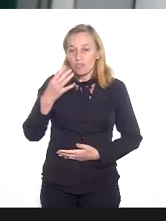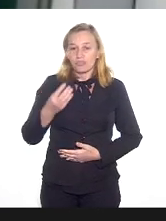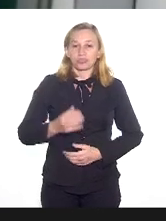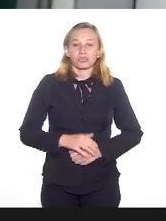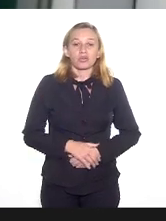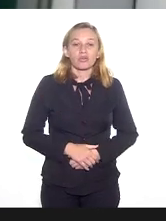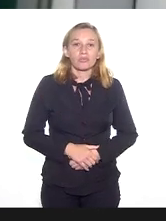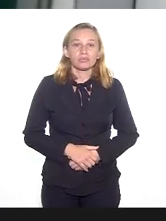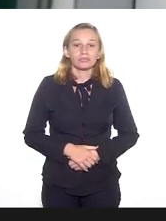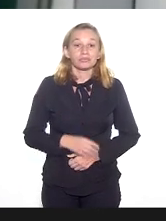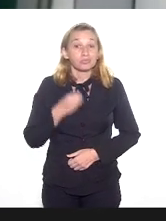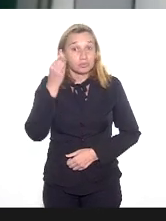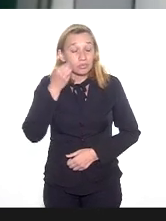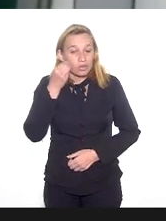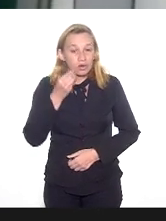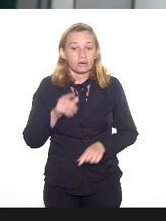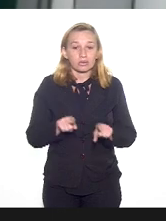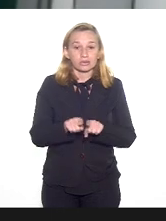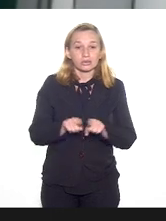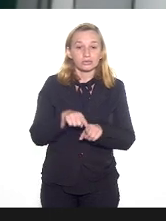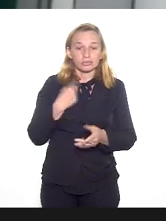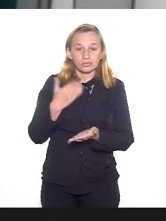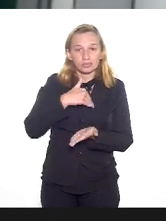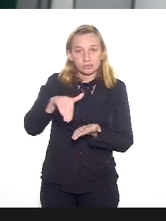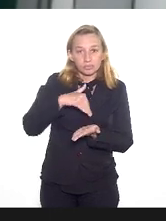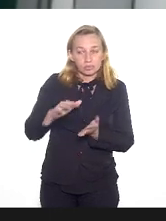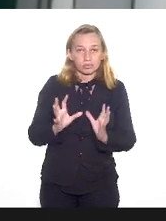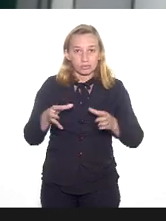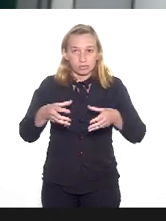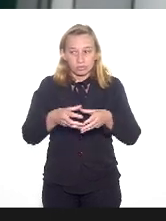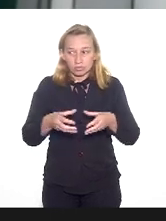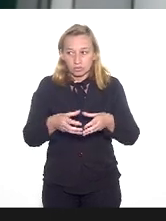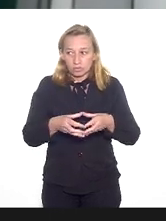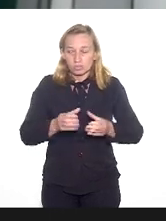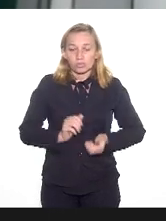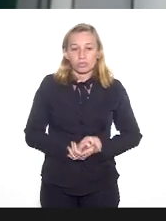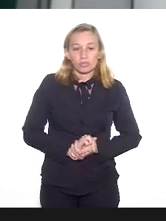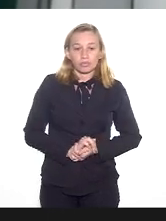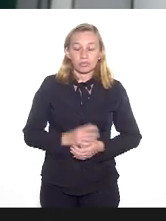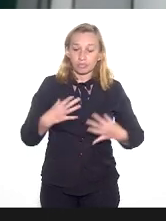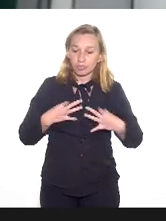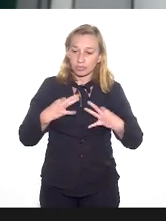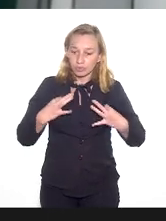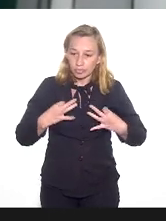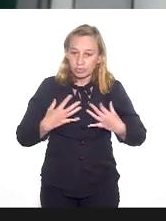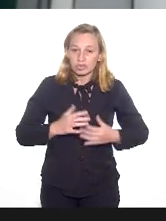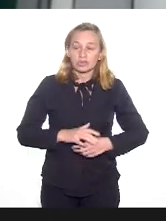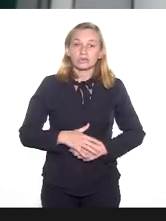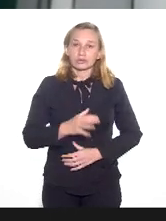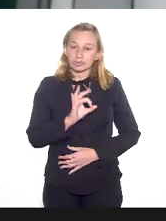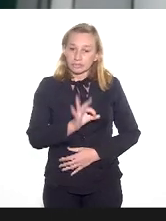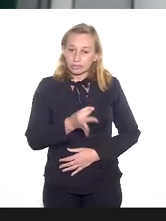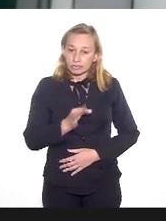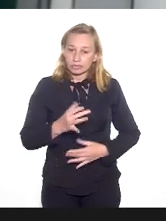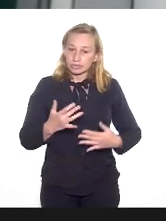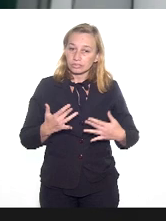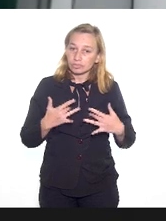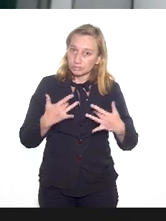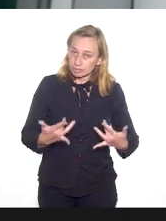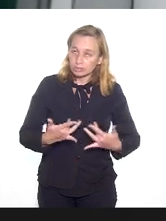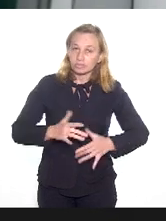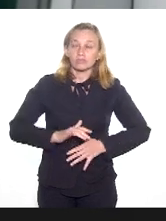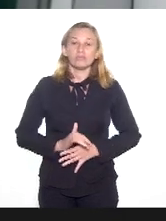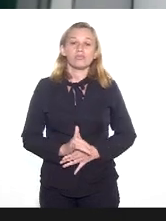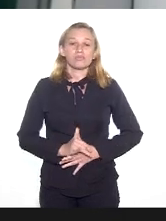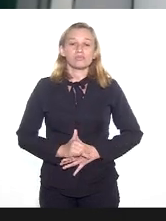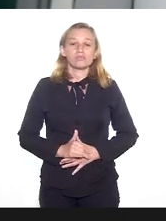convivência, agradecer também a nossa secretária da comissão, né, que se colocou à disposição permanentemente, muito solícita, enfim,